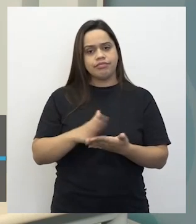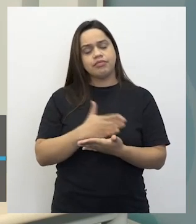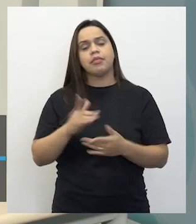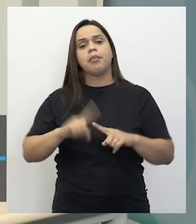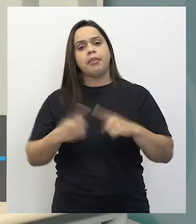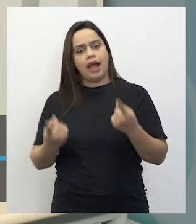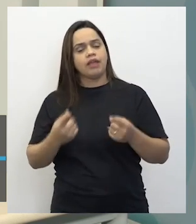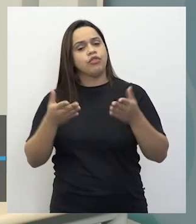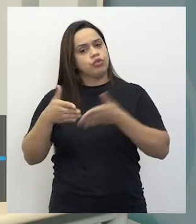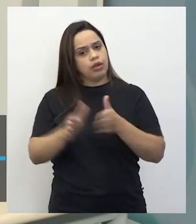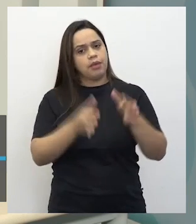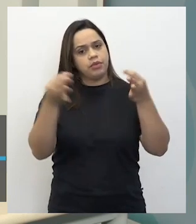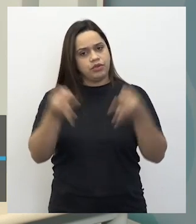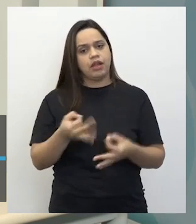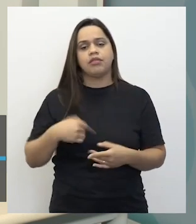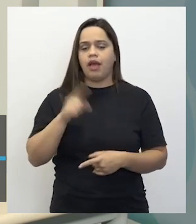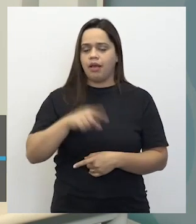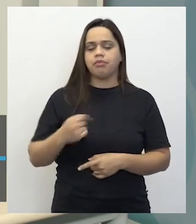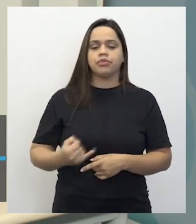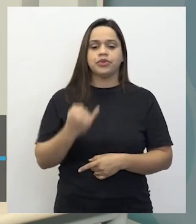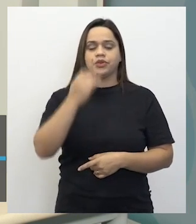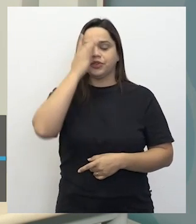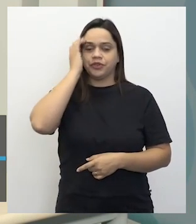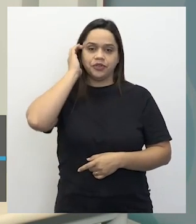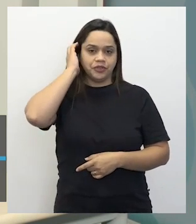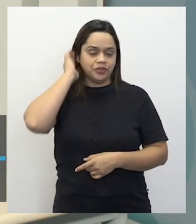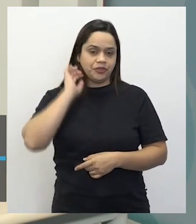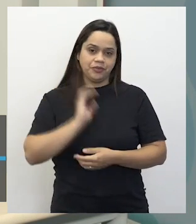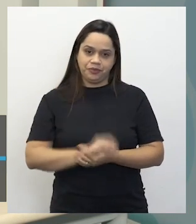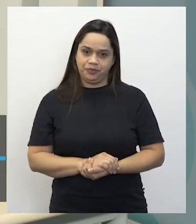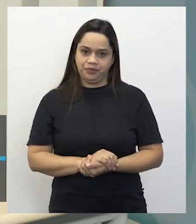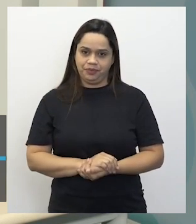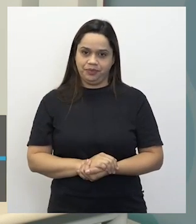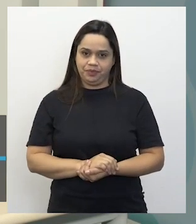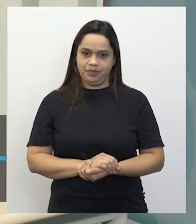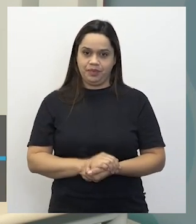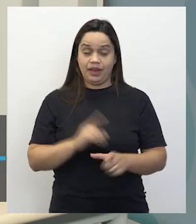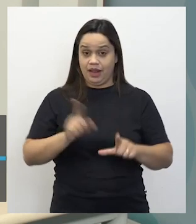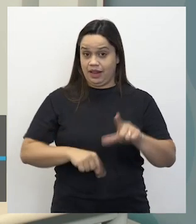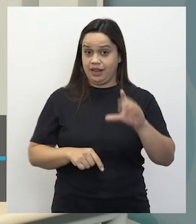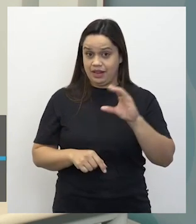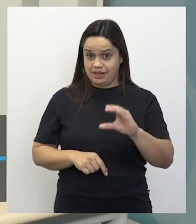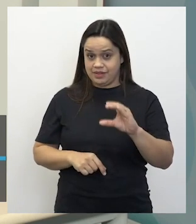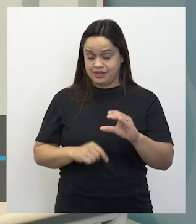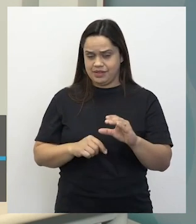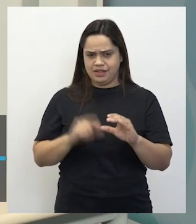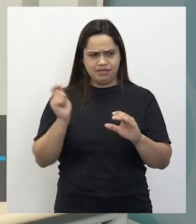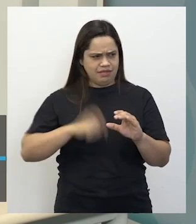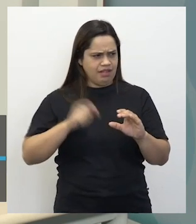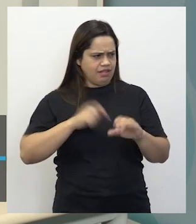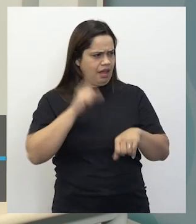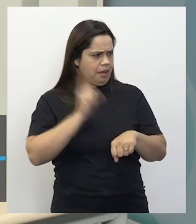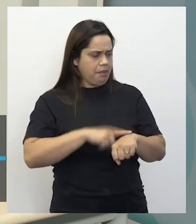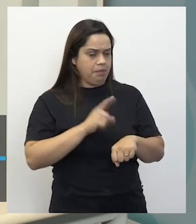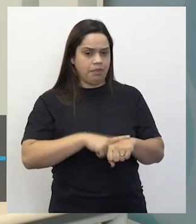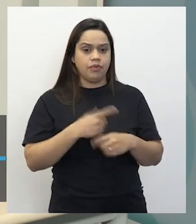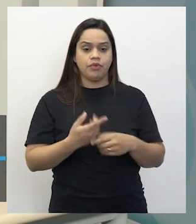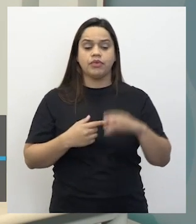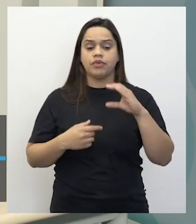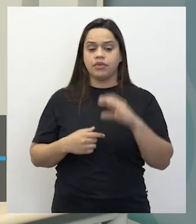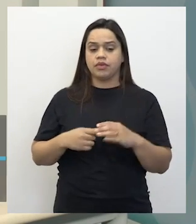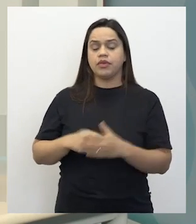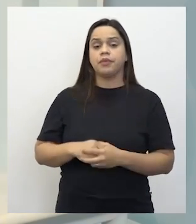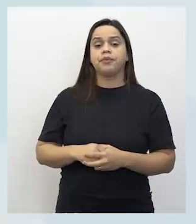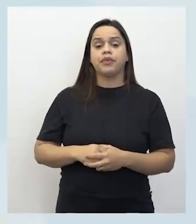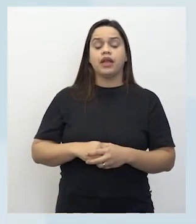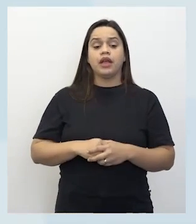no caminho certo, é isso que importa. Aí a próxima, C, será que a C dá tempo? Na expressão, uma